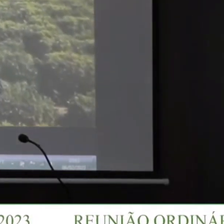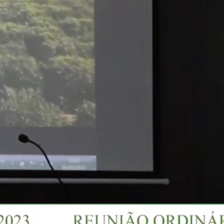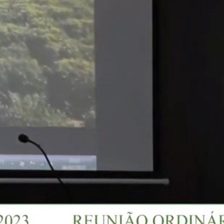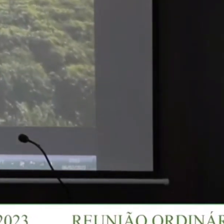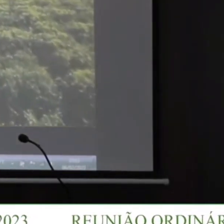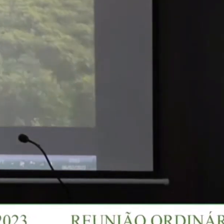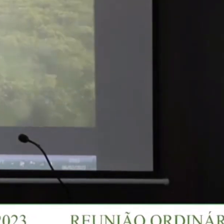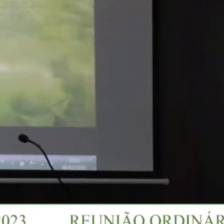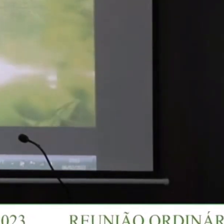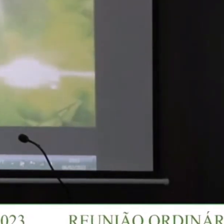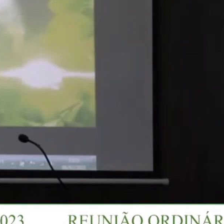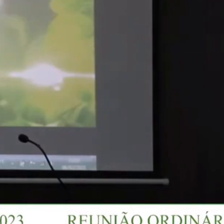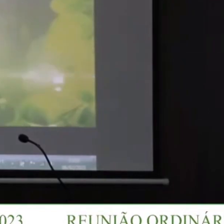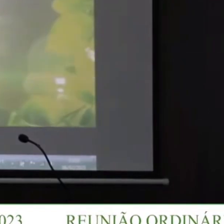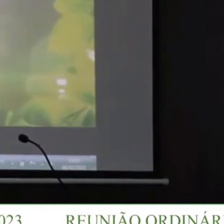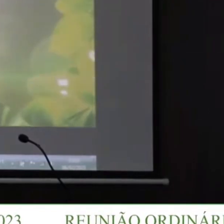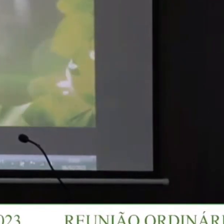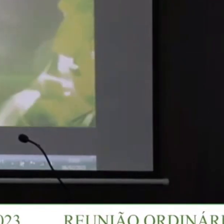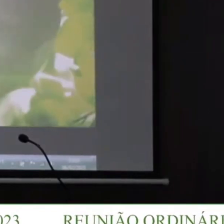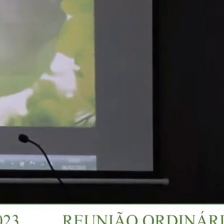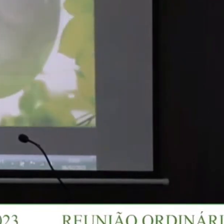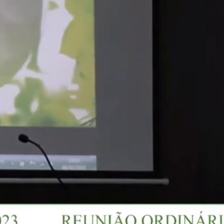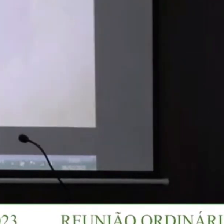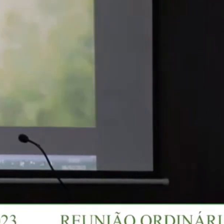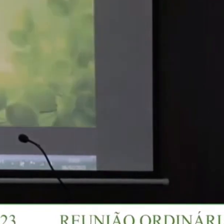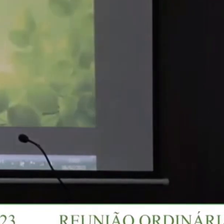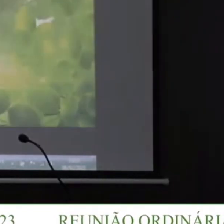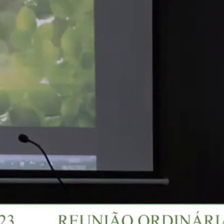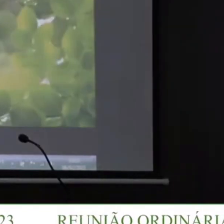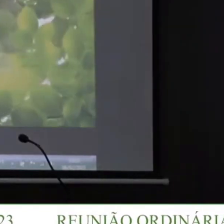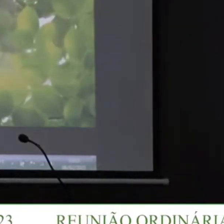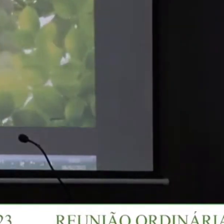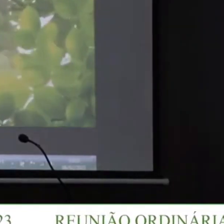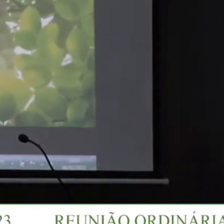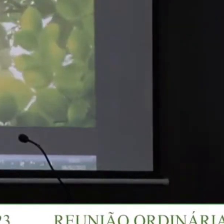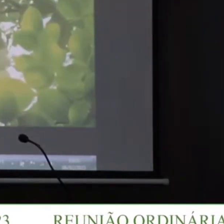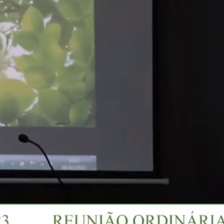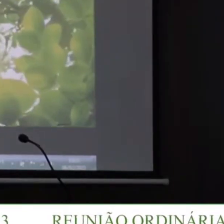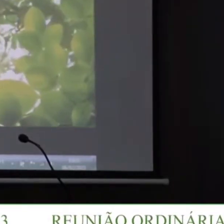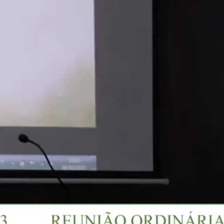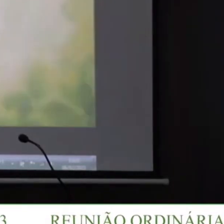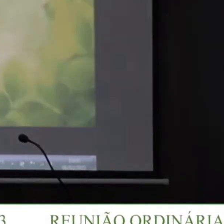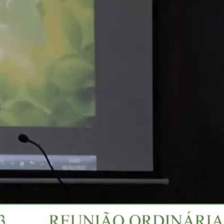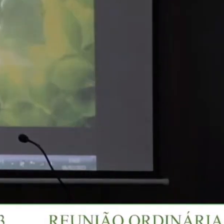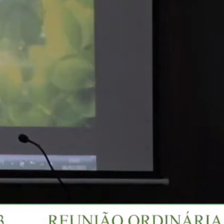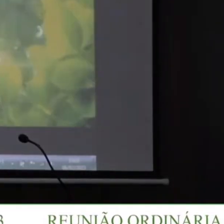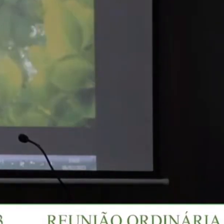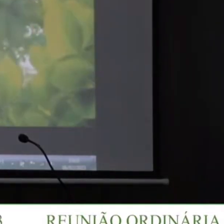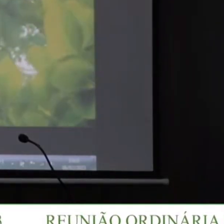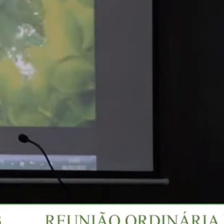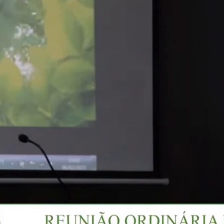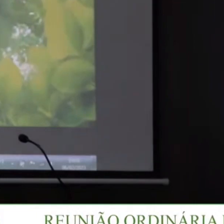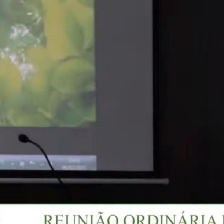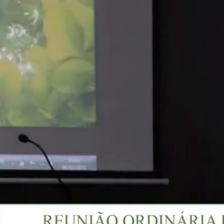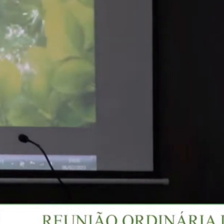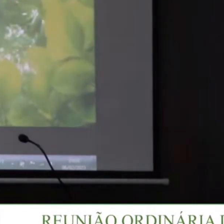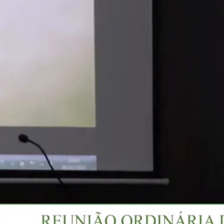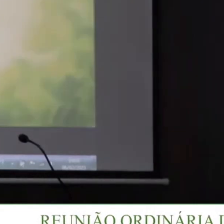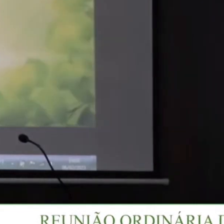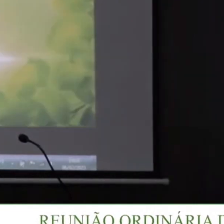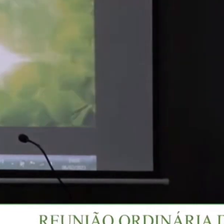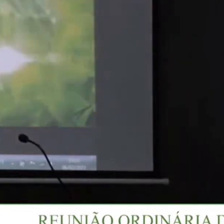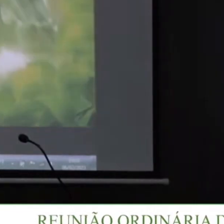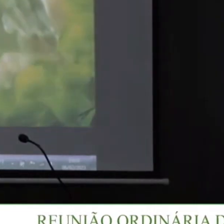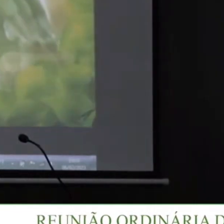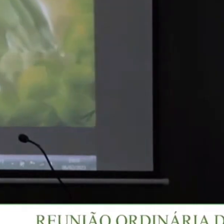Representar e defender os interesses dos fruticultores, promover o desenvolvimento social e econômico